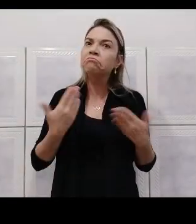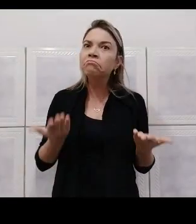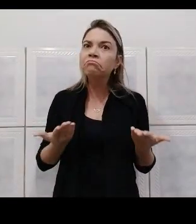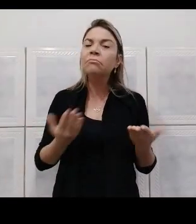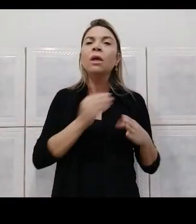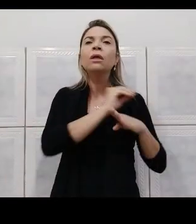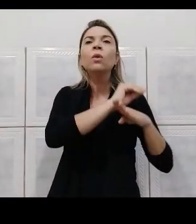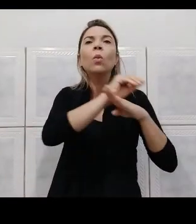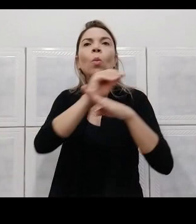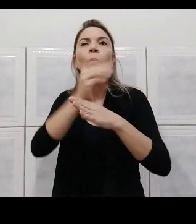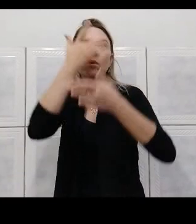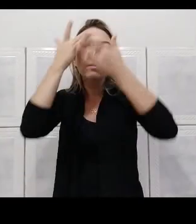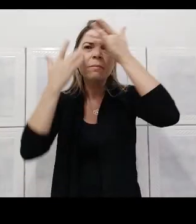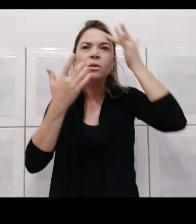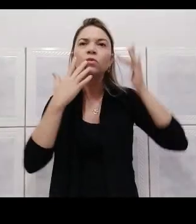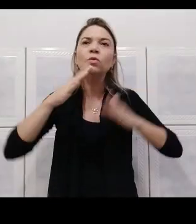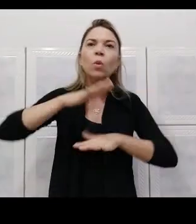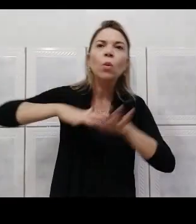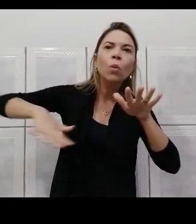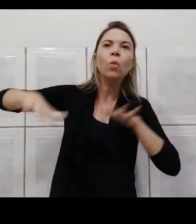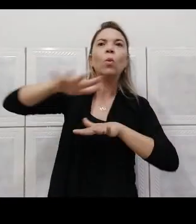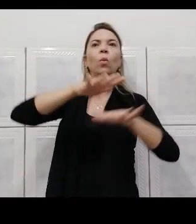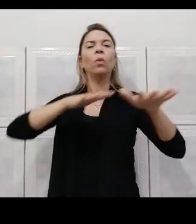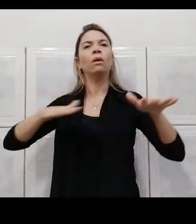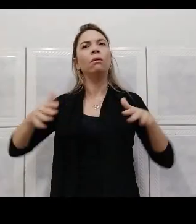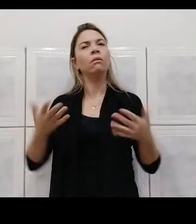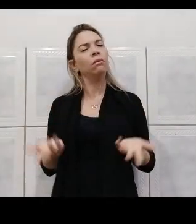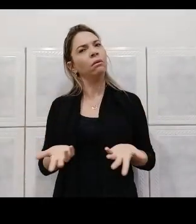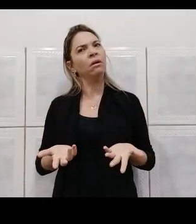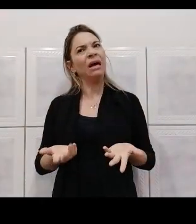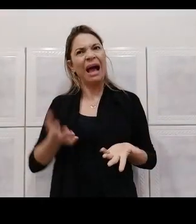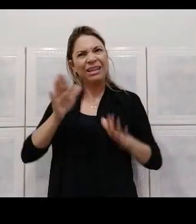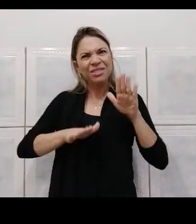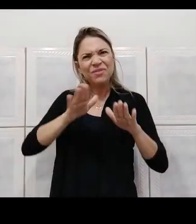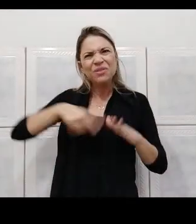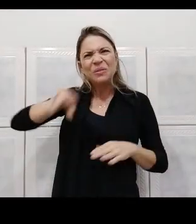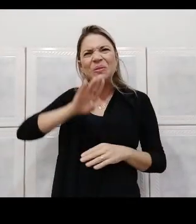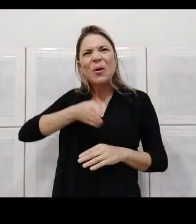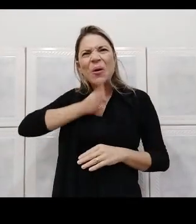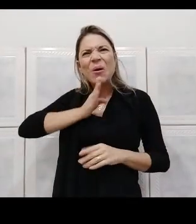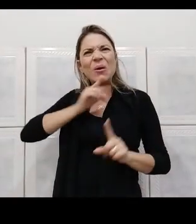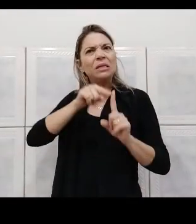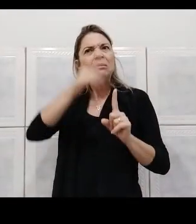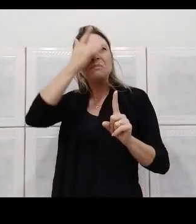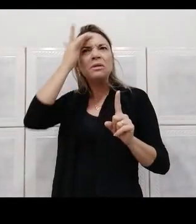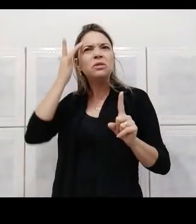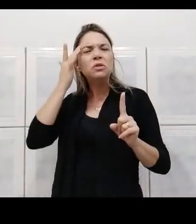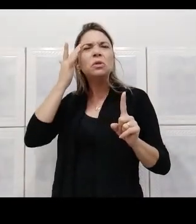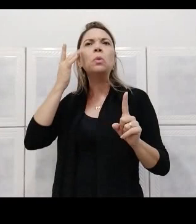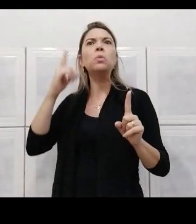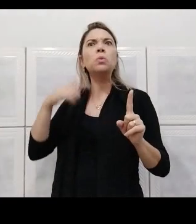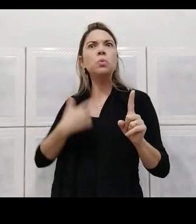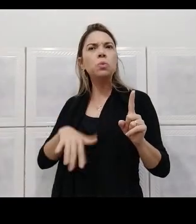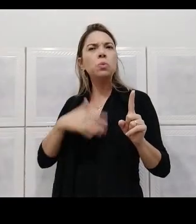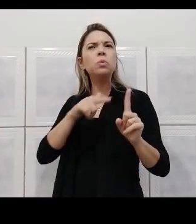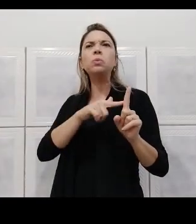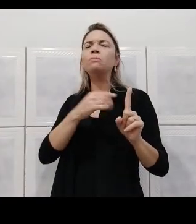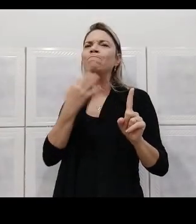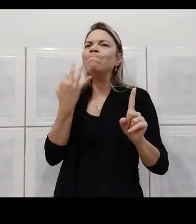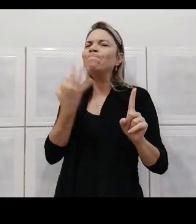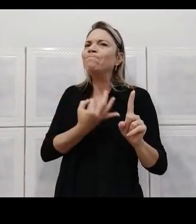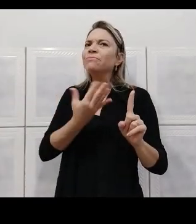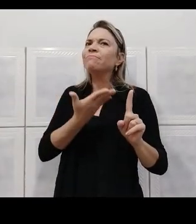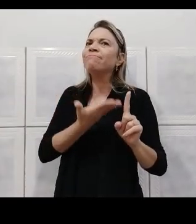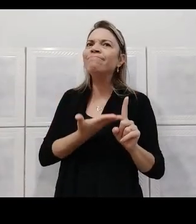pessoas que conhecemos e que honram a nossa geração têm em